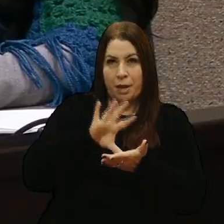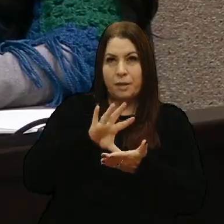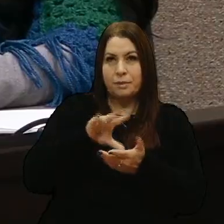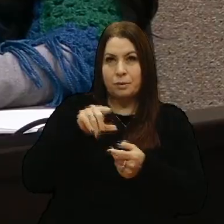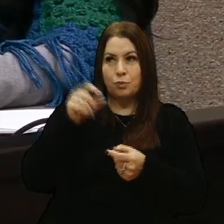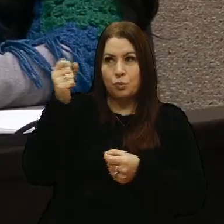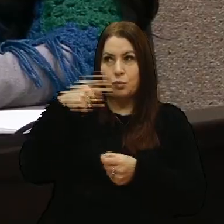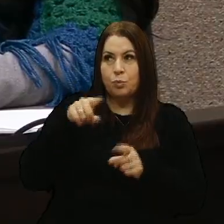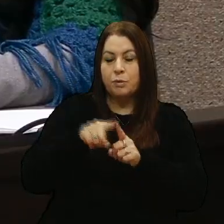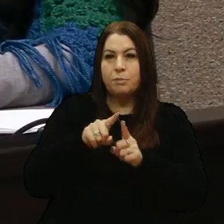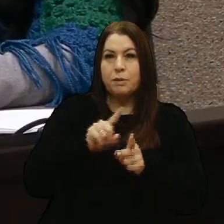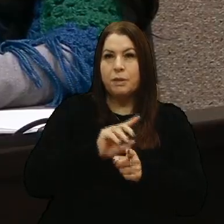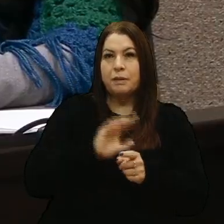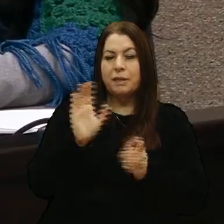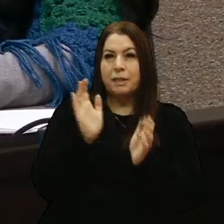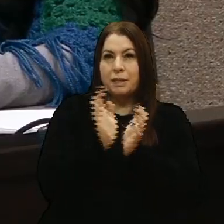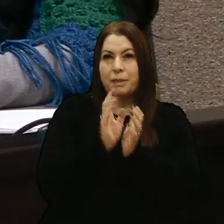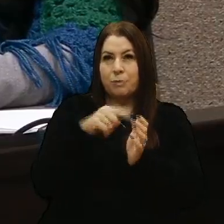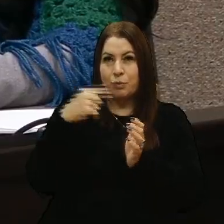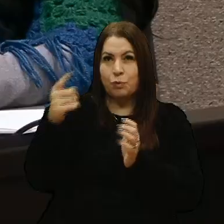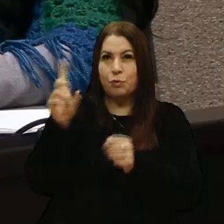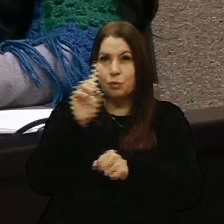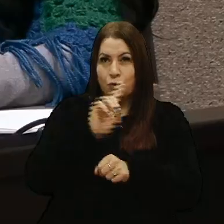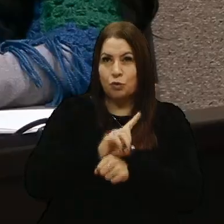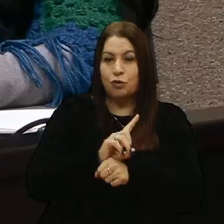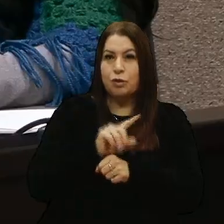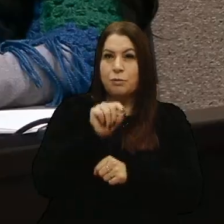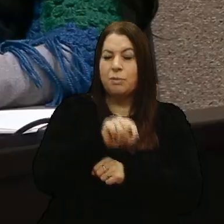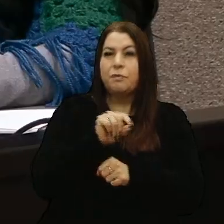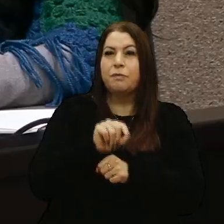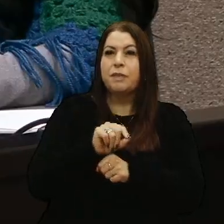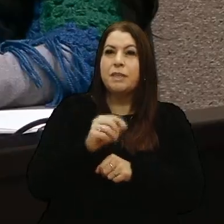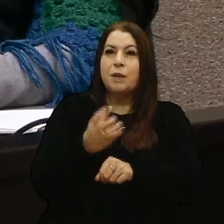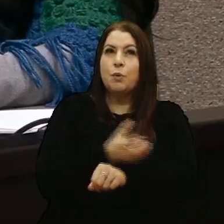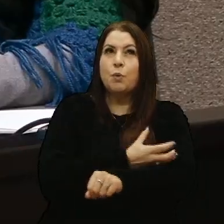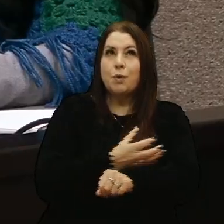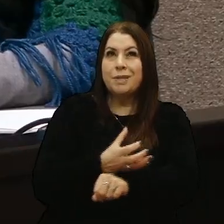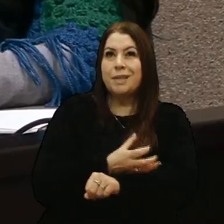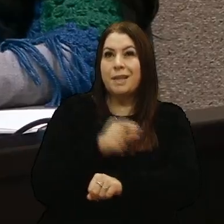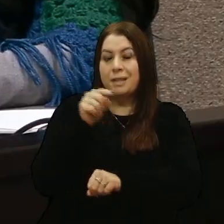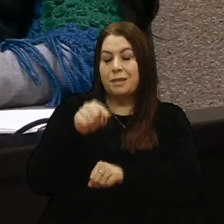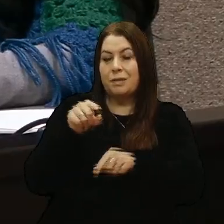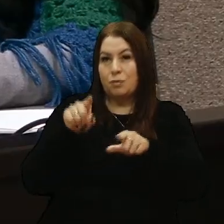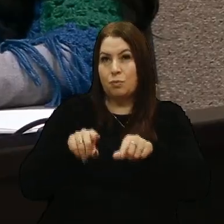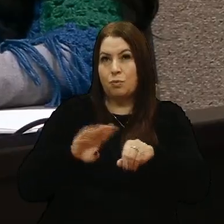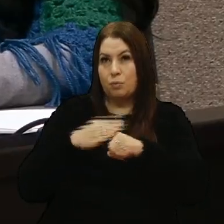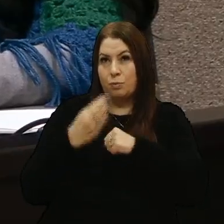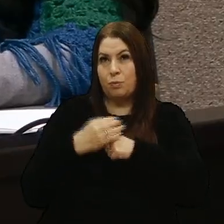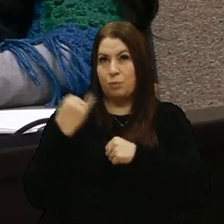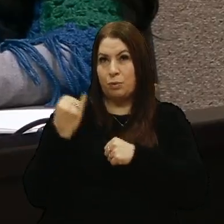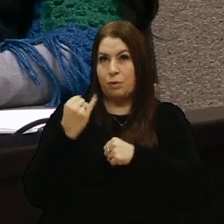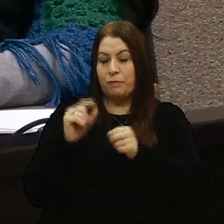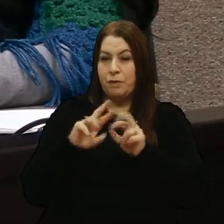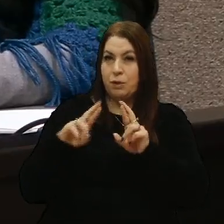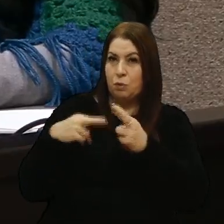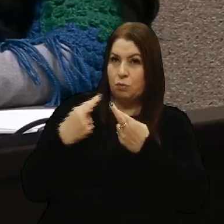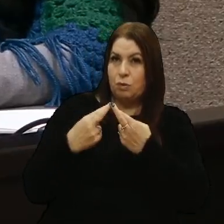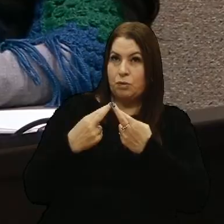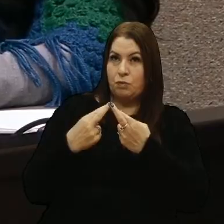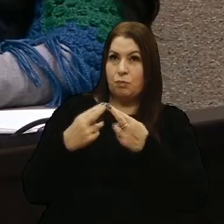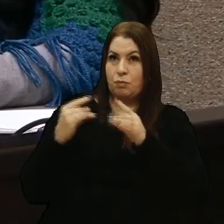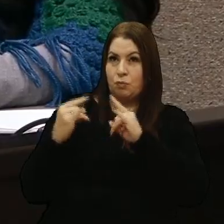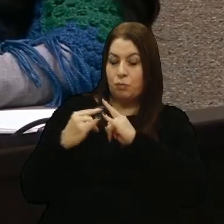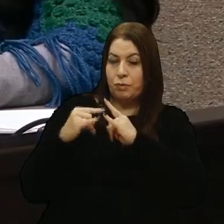que vai destinar a equipe logo nos próximos dias para fazer a roçada naquele loteamento importante onde fizemos a reunião de